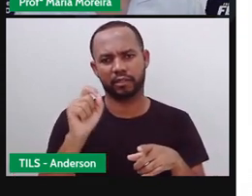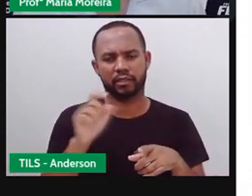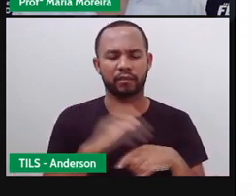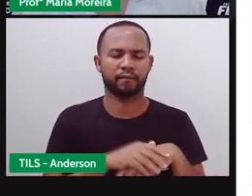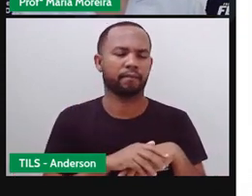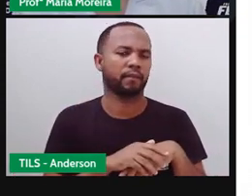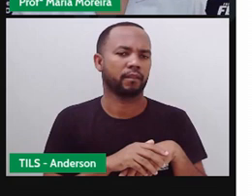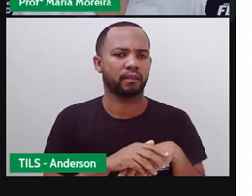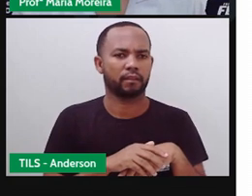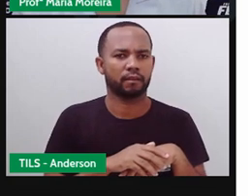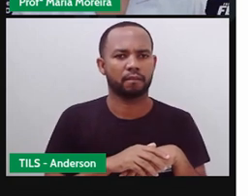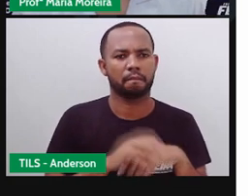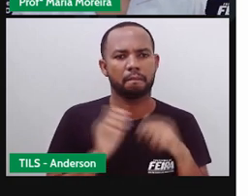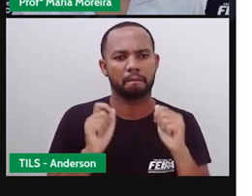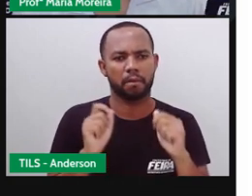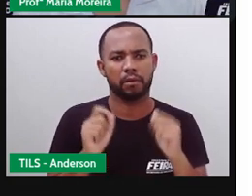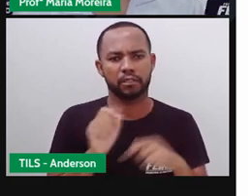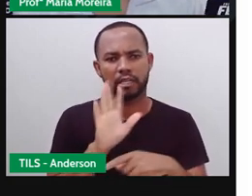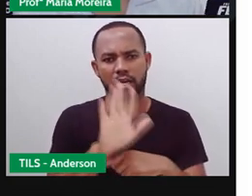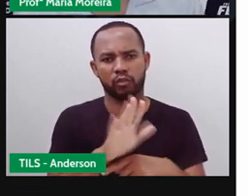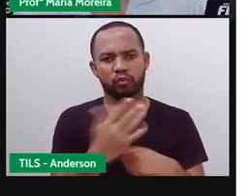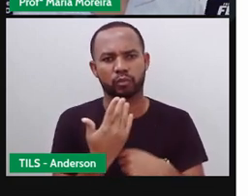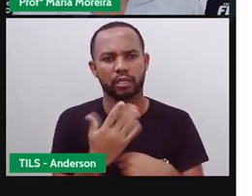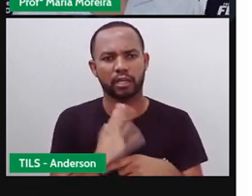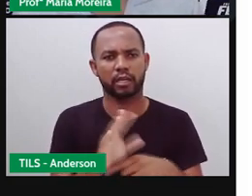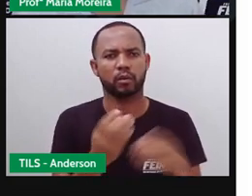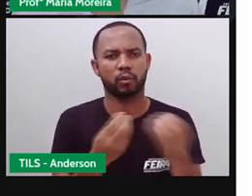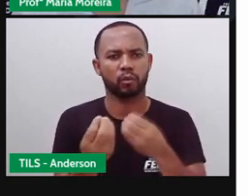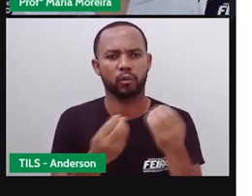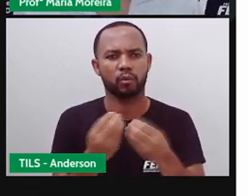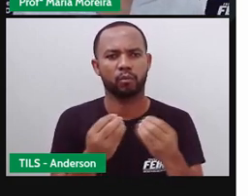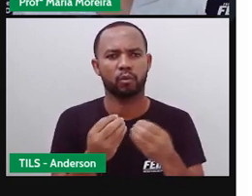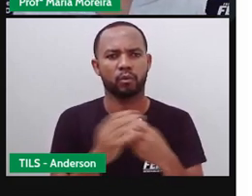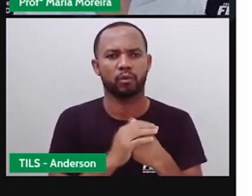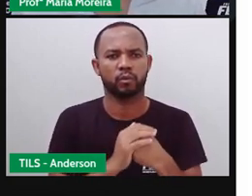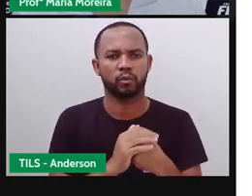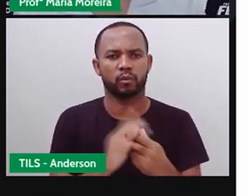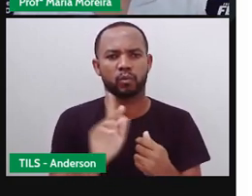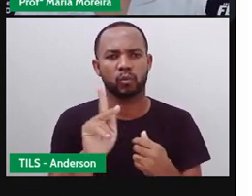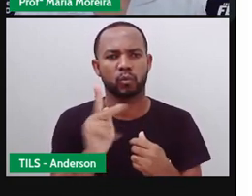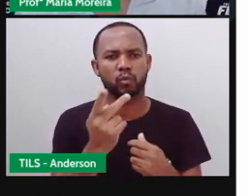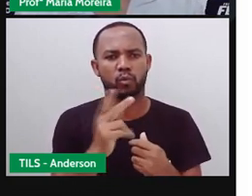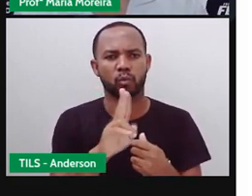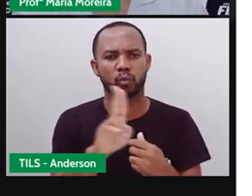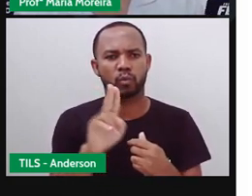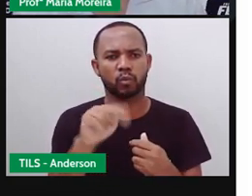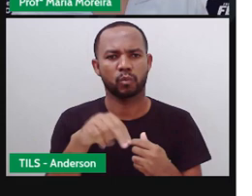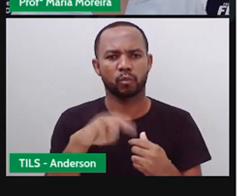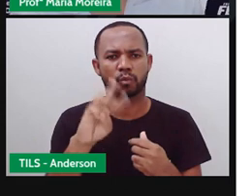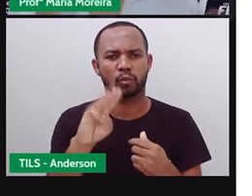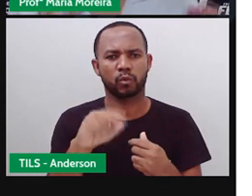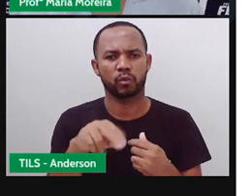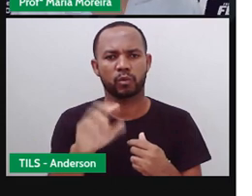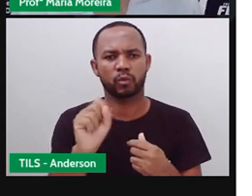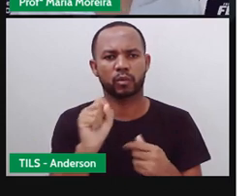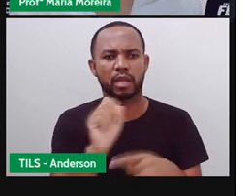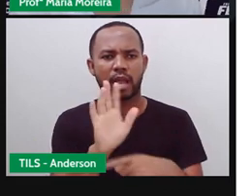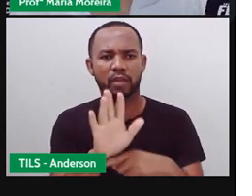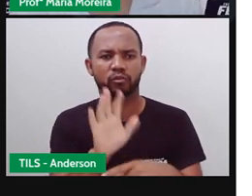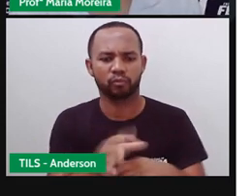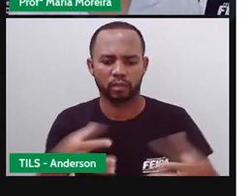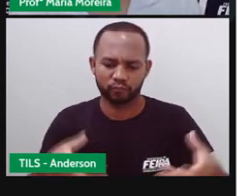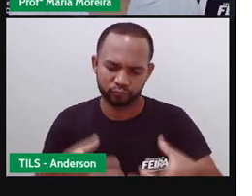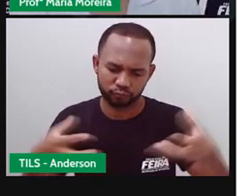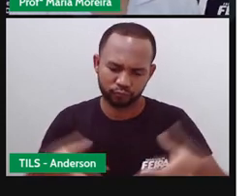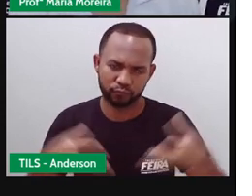elas O que é produzem um os né junto aí com as suas elas produzimos que acaba meio que a